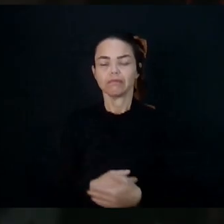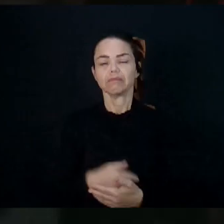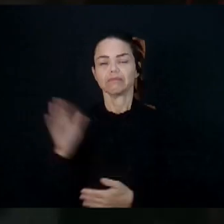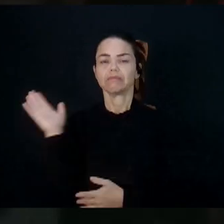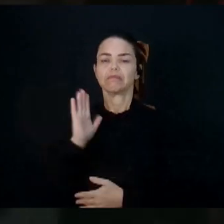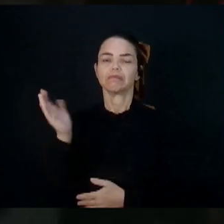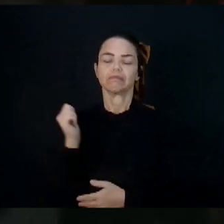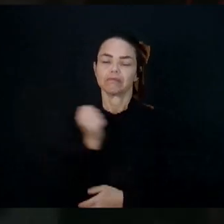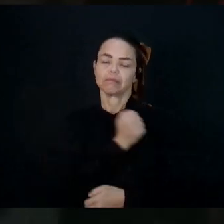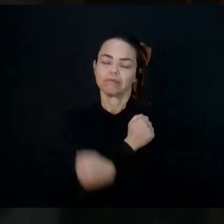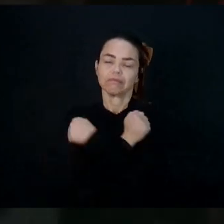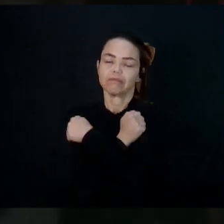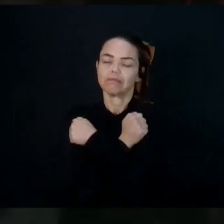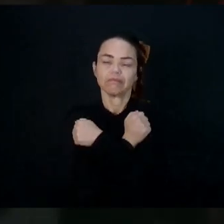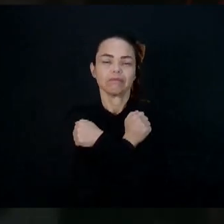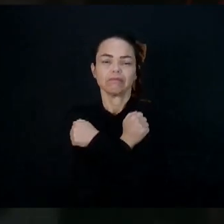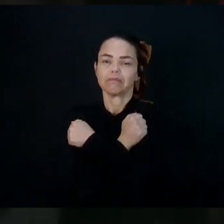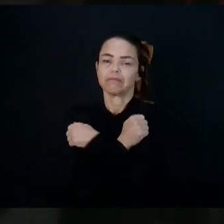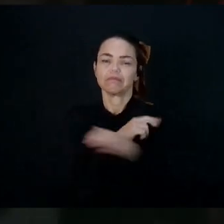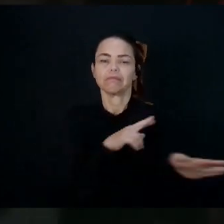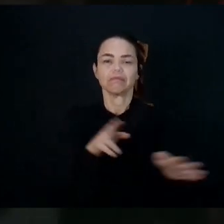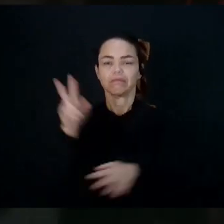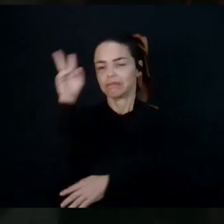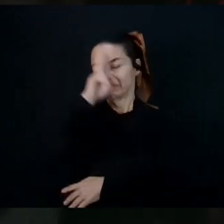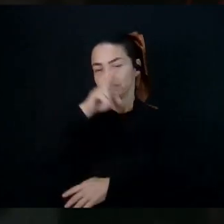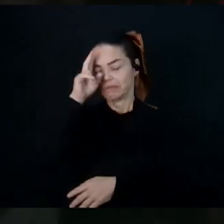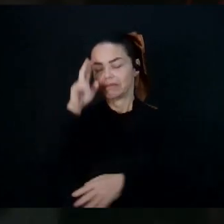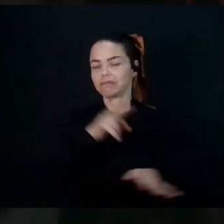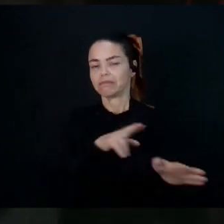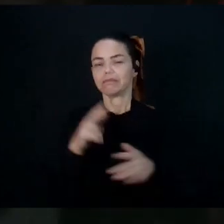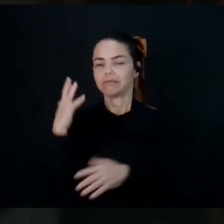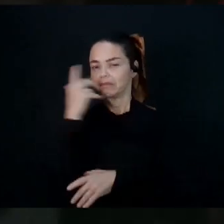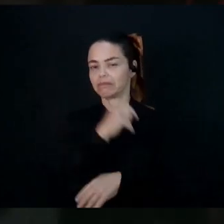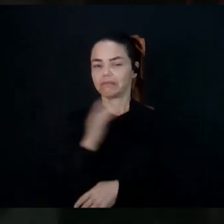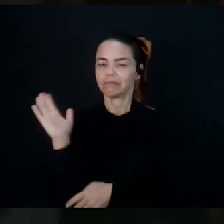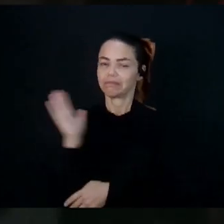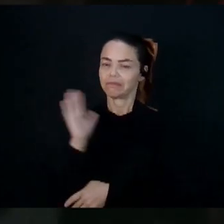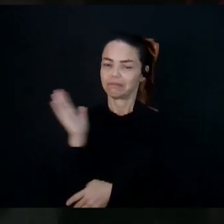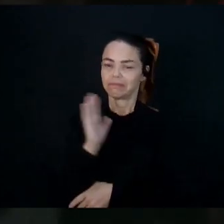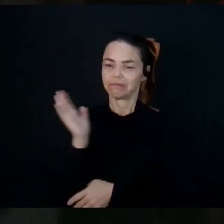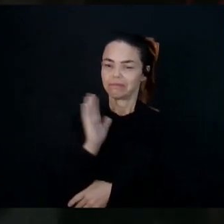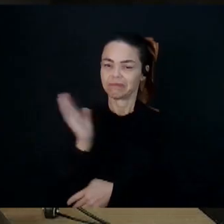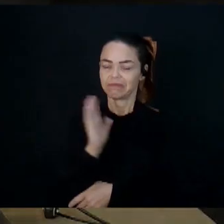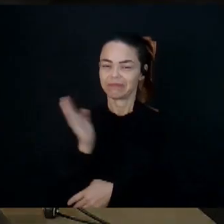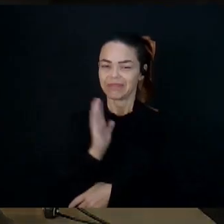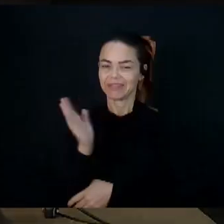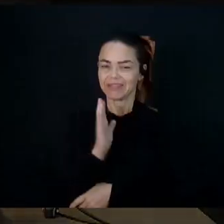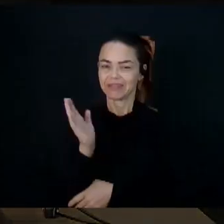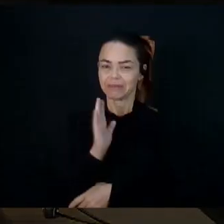você, fique bem, uma ótima segunda-feira, uma semana linda para nós e até amanhã. Tchau, tchau. Cuide-se.